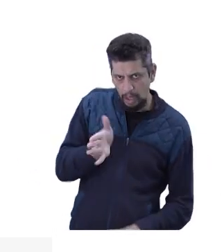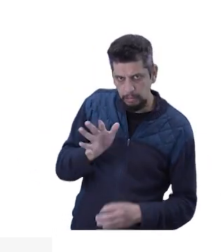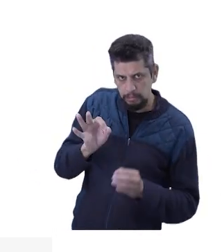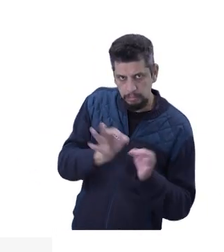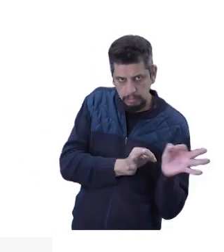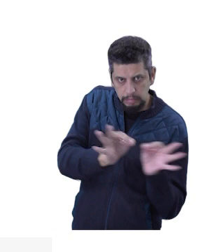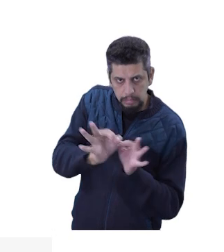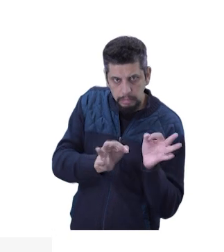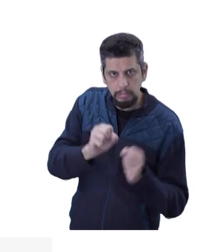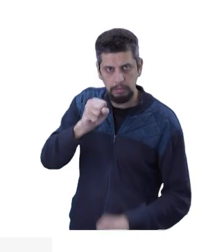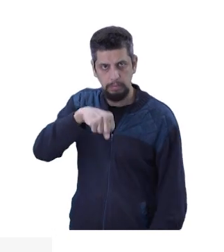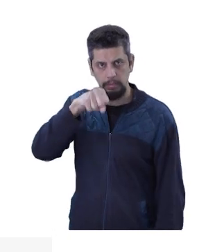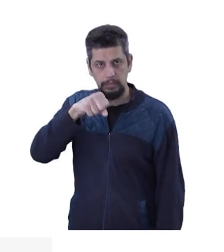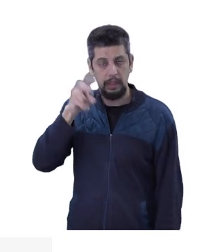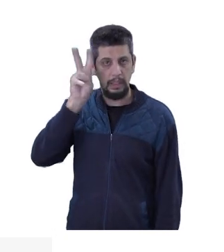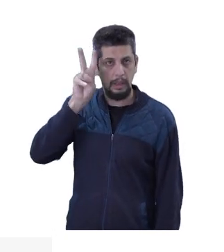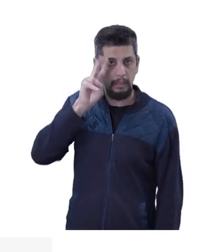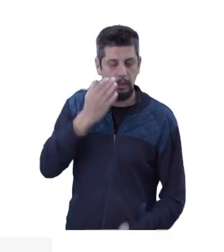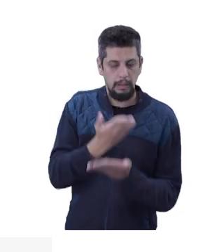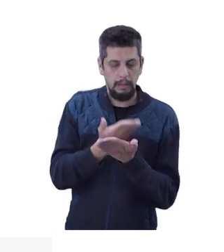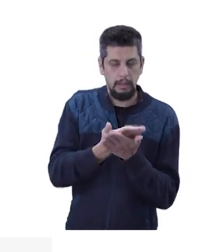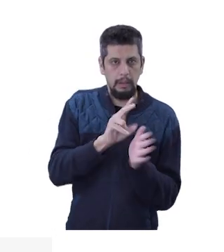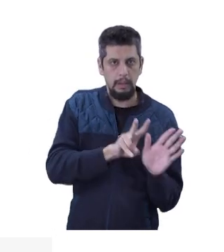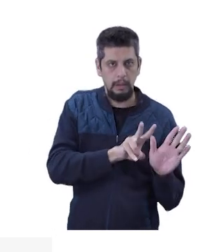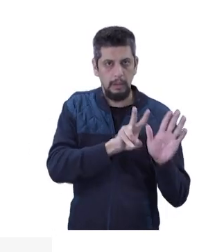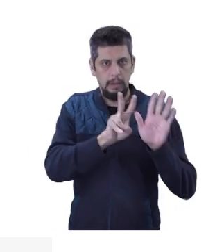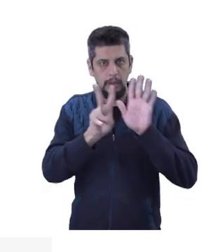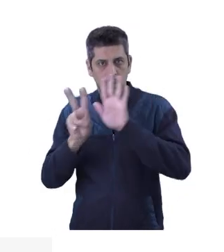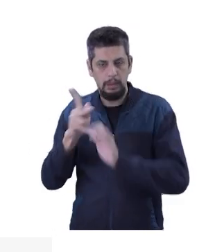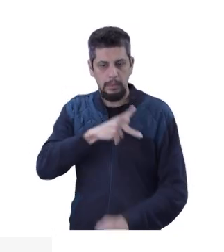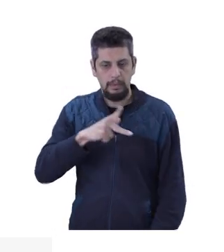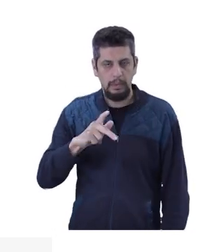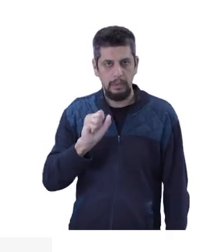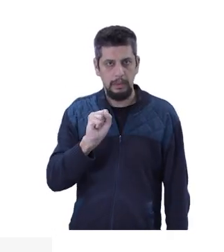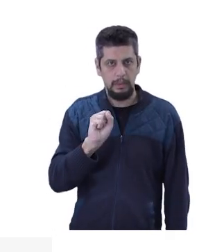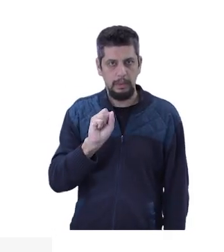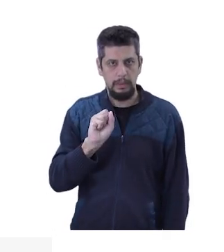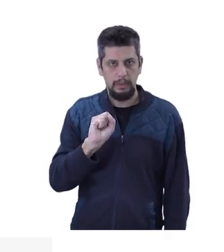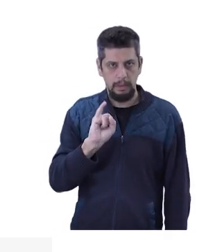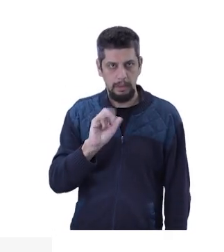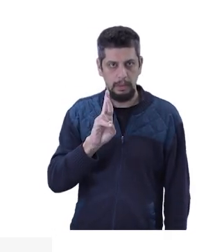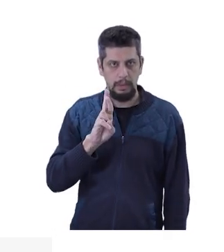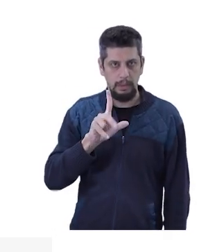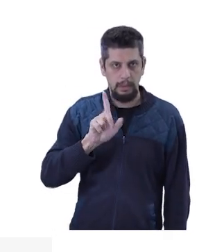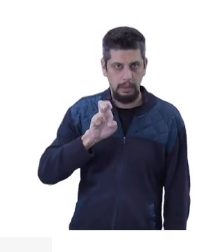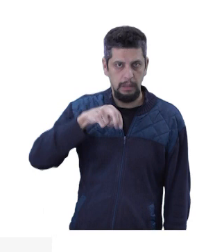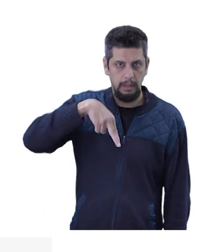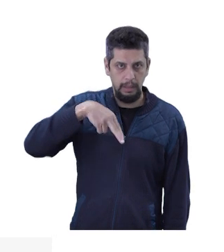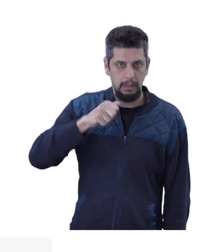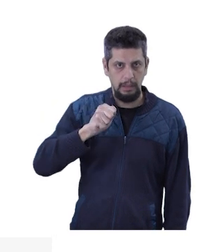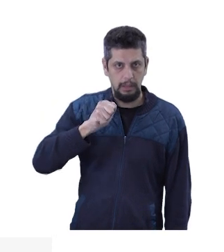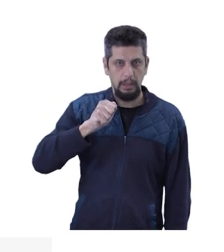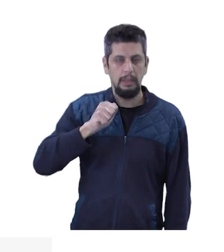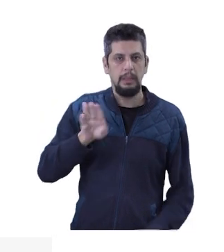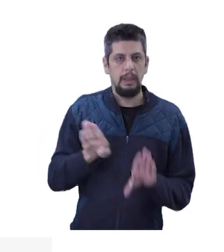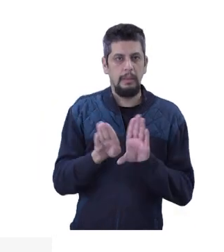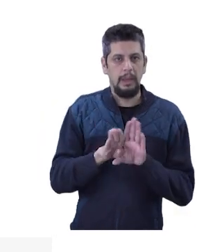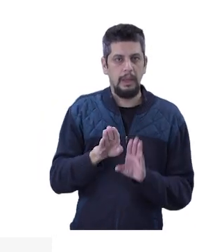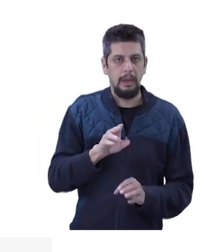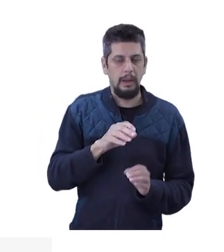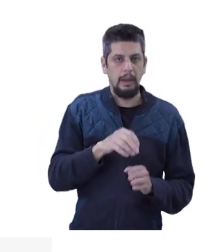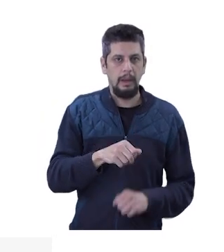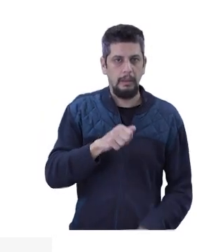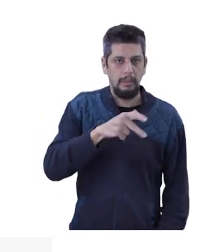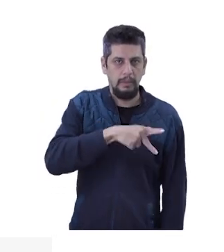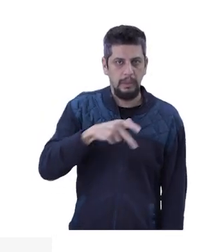gente separou? Sim. Recordamos a aula anterior da professora Sirlene e da professora Ana Paula? Sim. Sim, né? Que elas